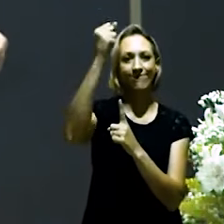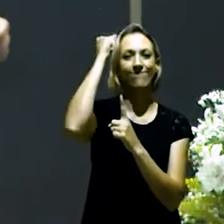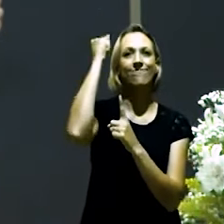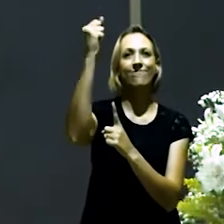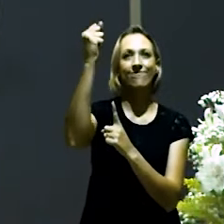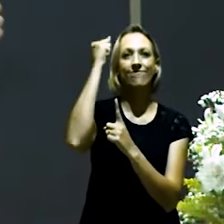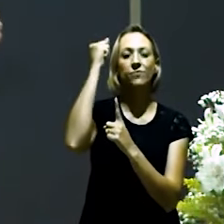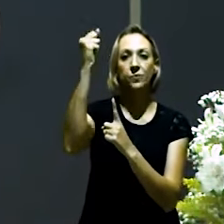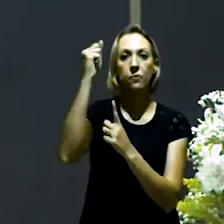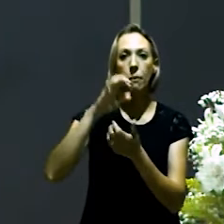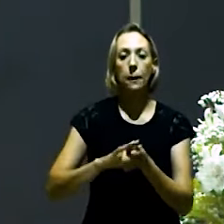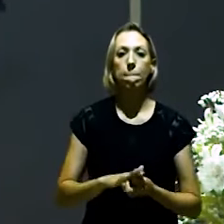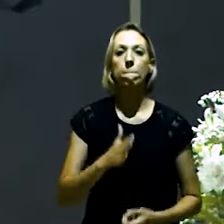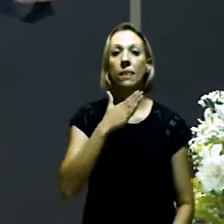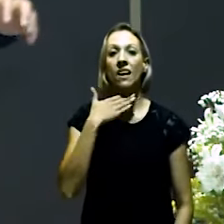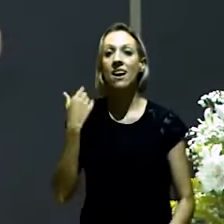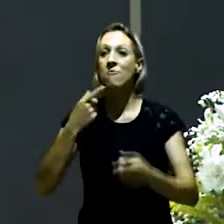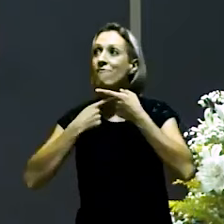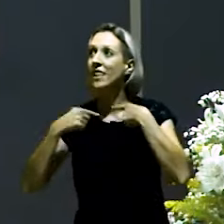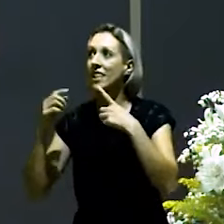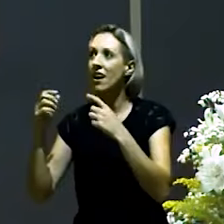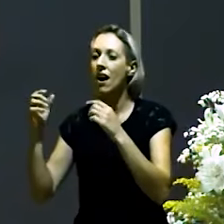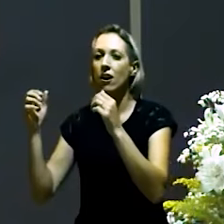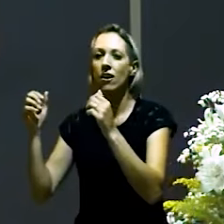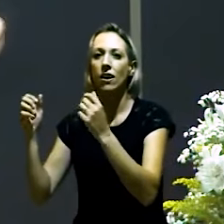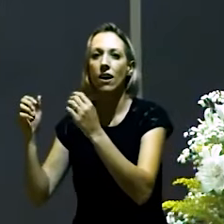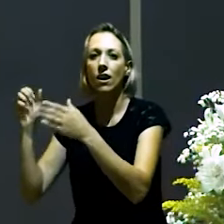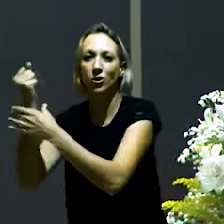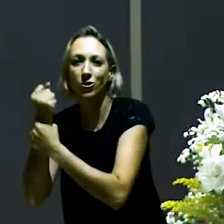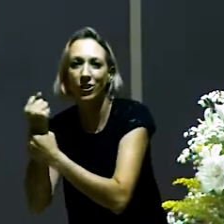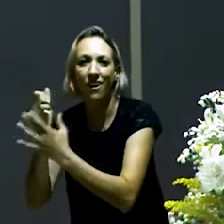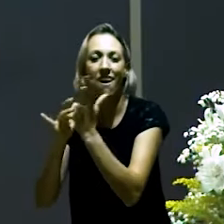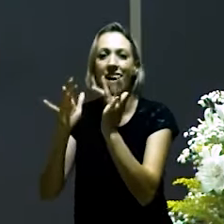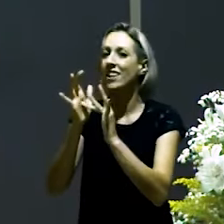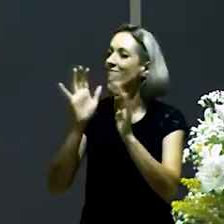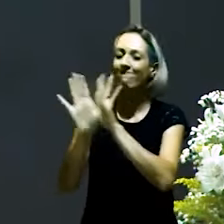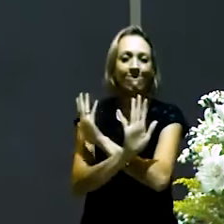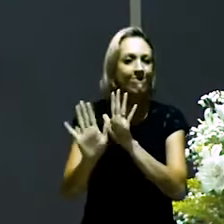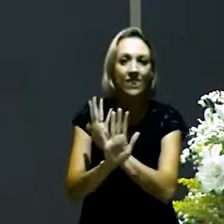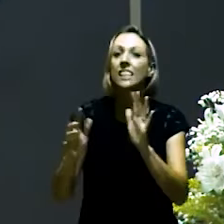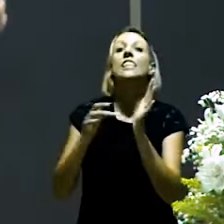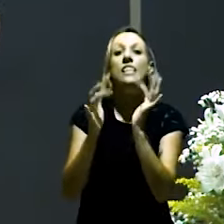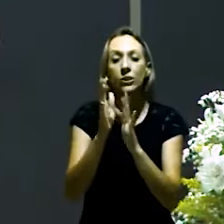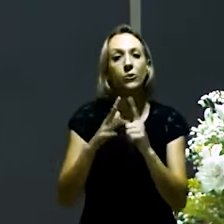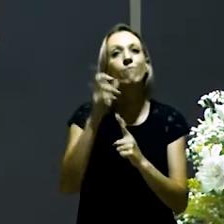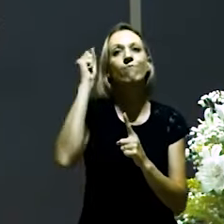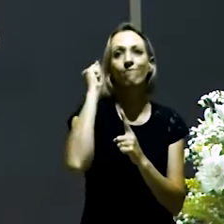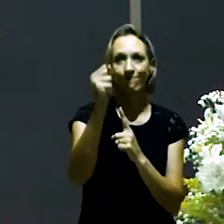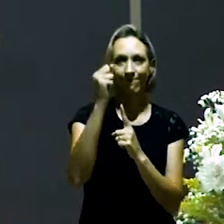E quando a morte quis segurá-lo, ele disse: não, eu venci. Eu venci o diabo, eu venci o mundo e eu venci você também,